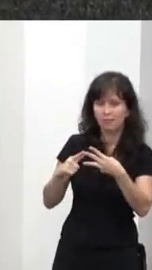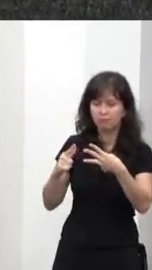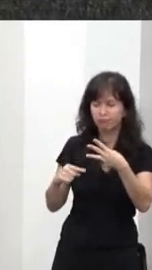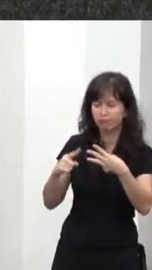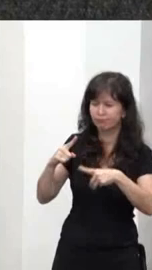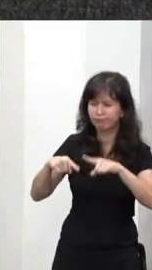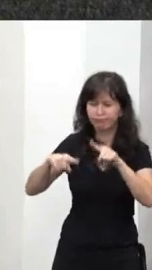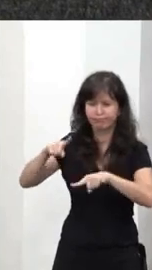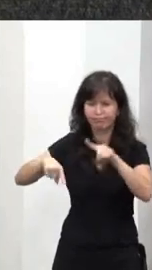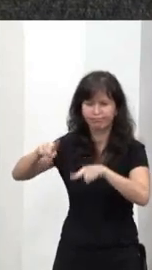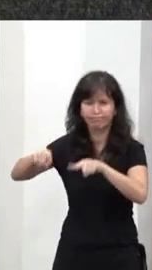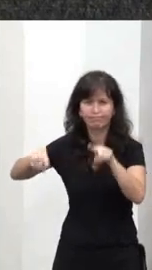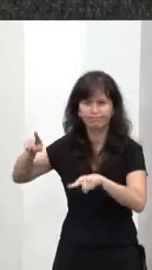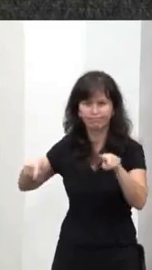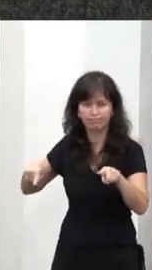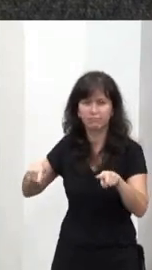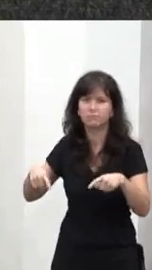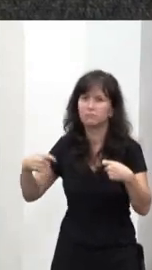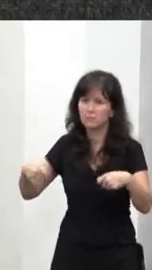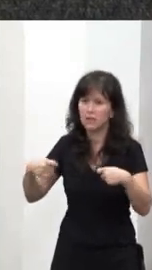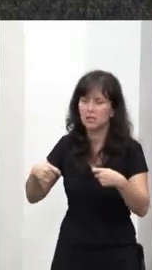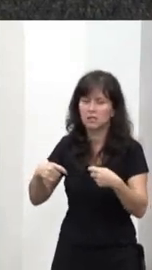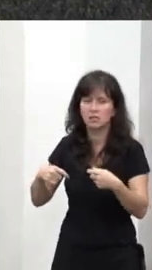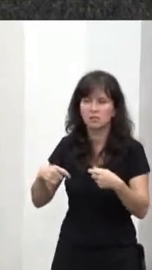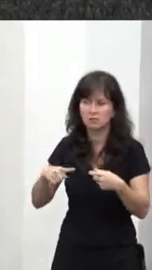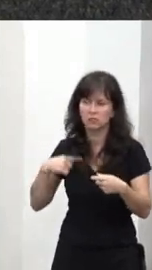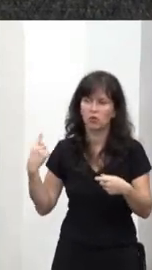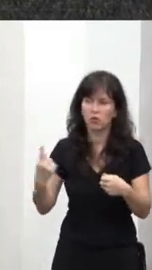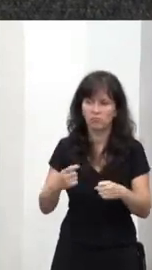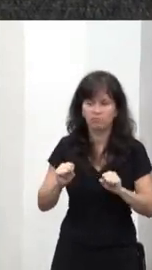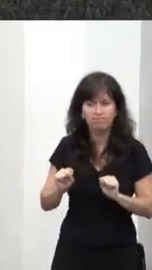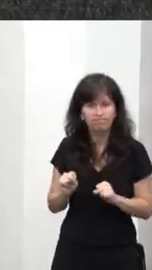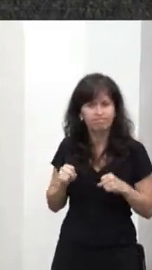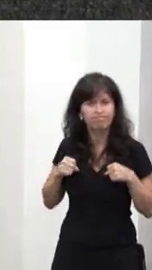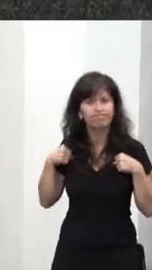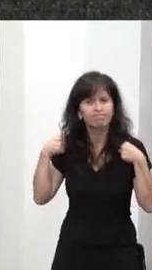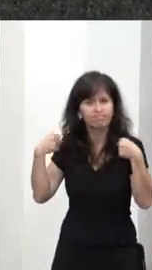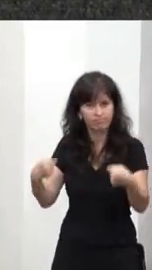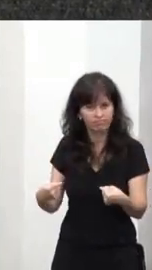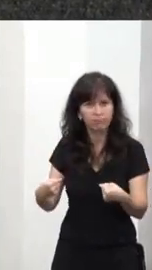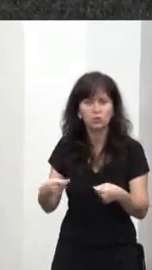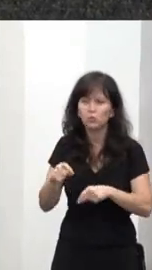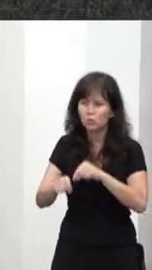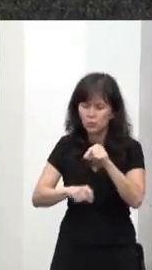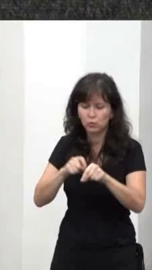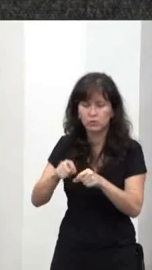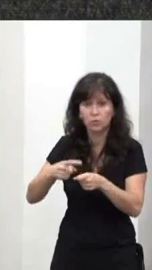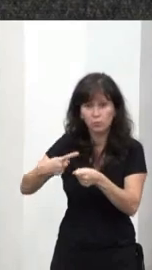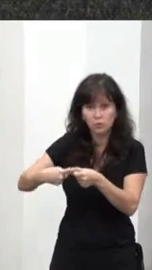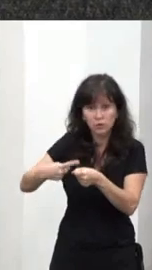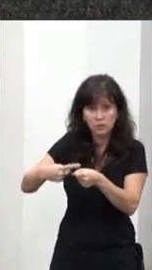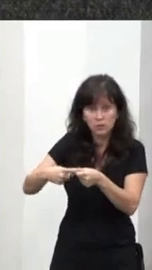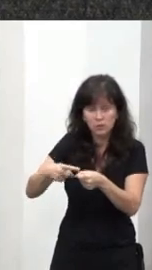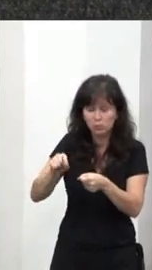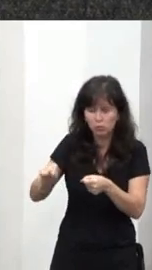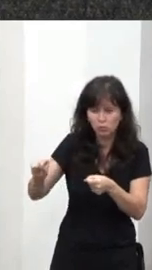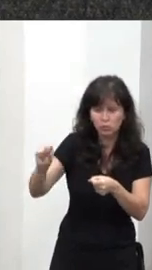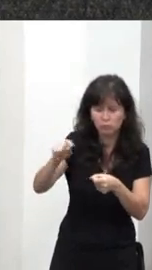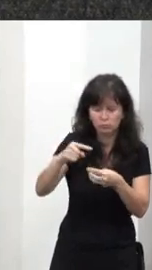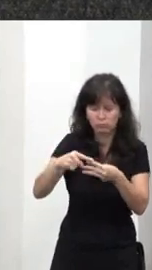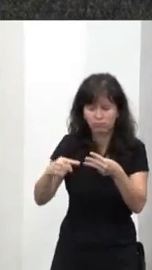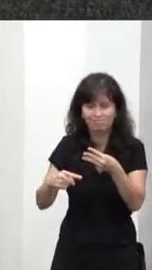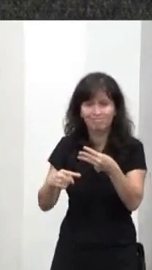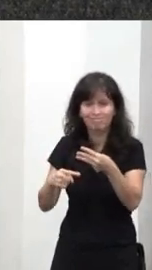da gente fazer uma Força Tarefa em nos municípios reconstitui isso da